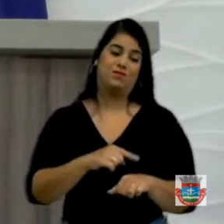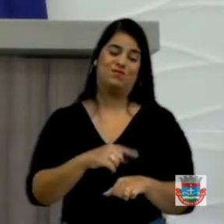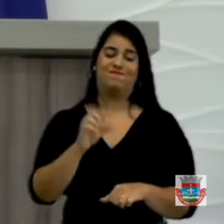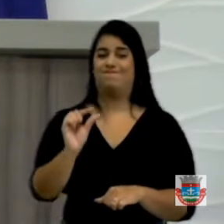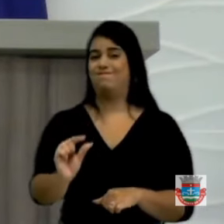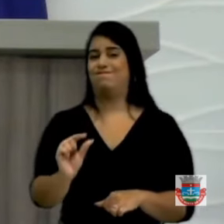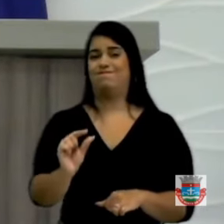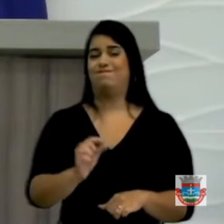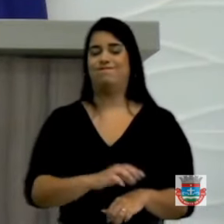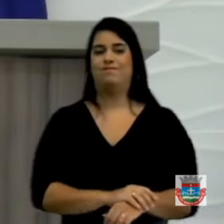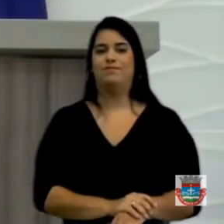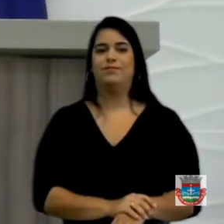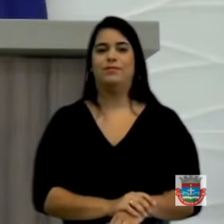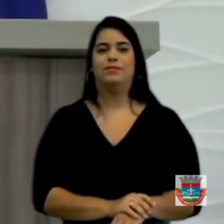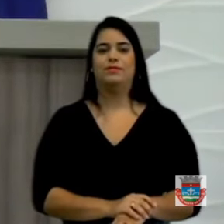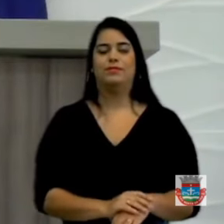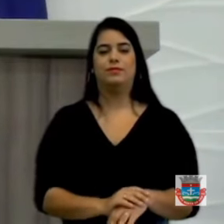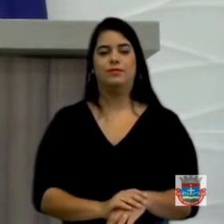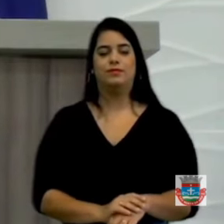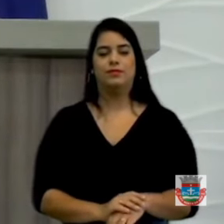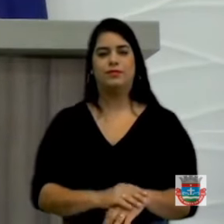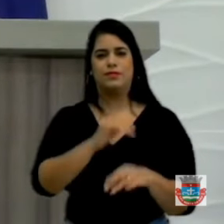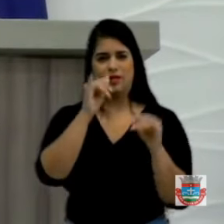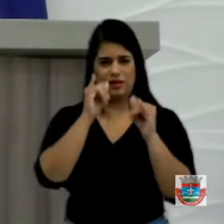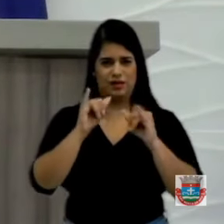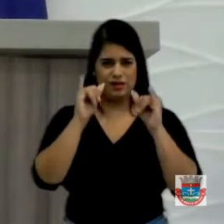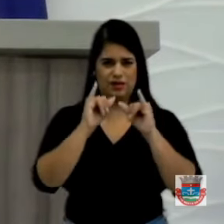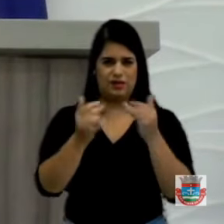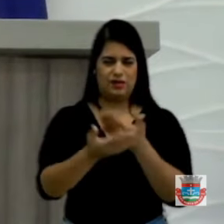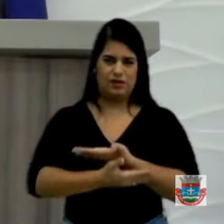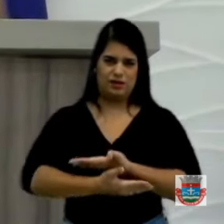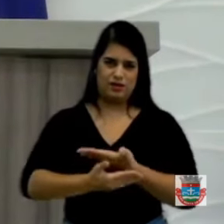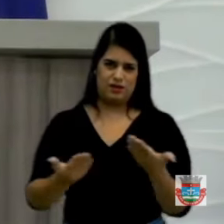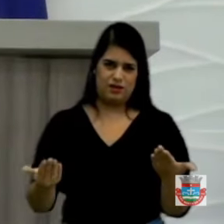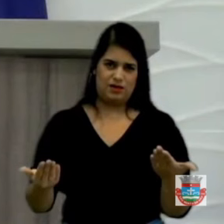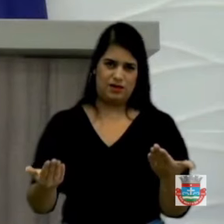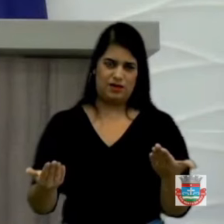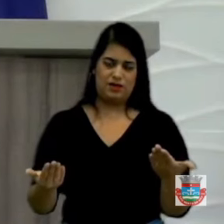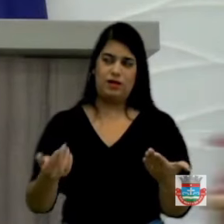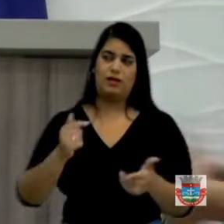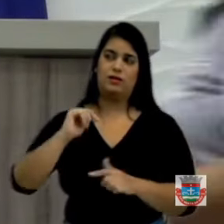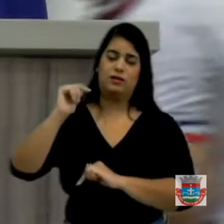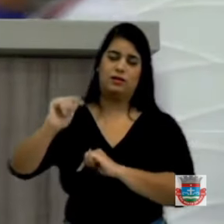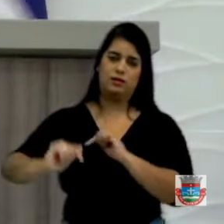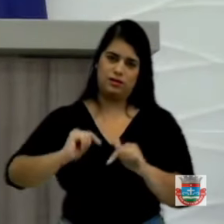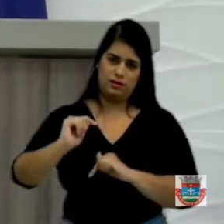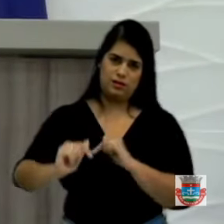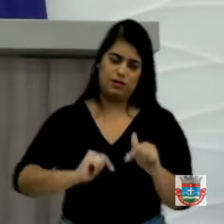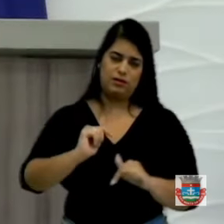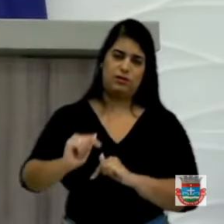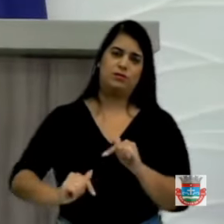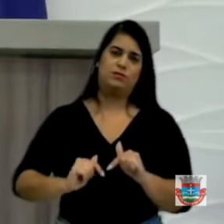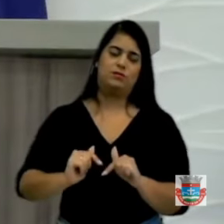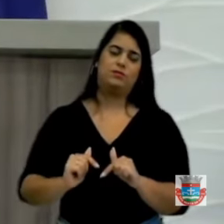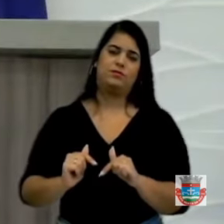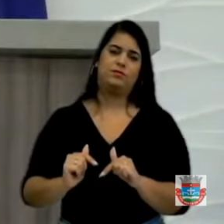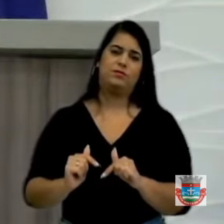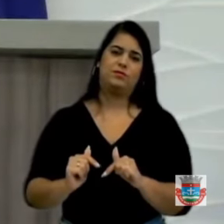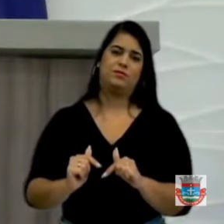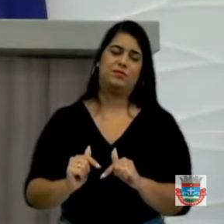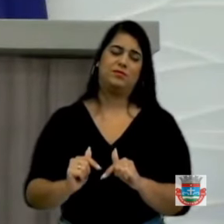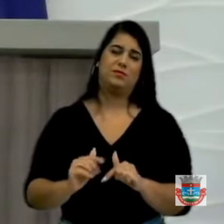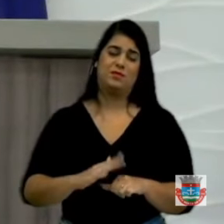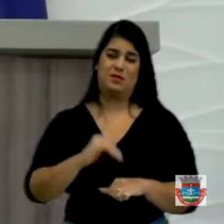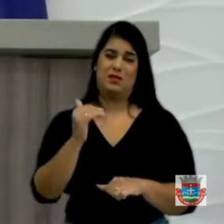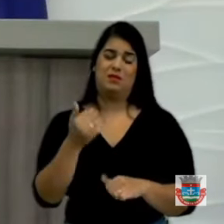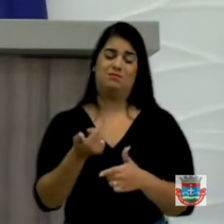pouco. Mas eu só sei dizer uma coisa a todos vocês. Iremos trabalhar. Iremos enfrentar muitas